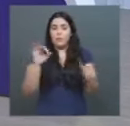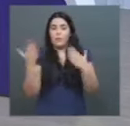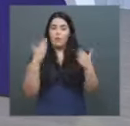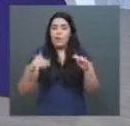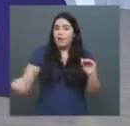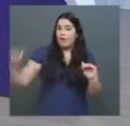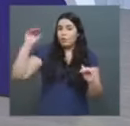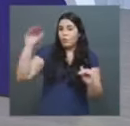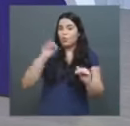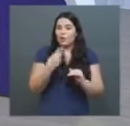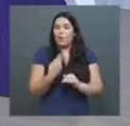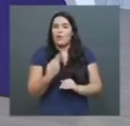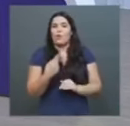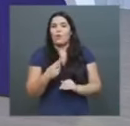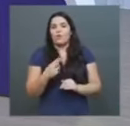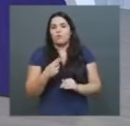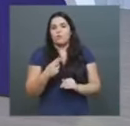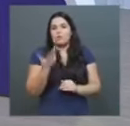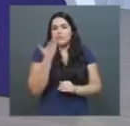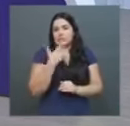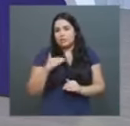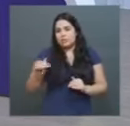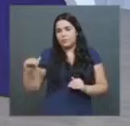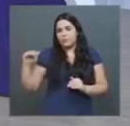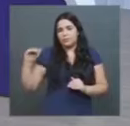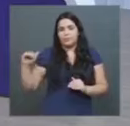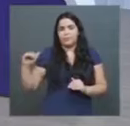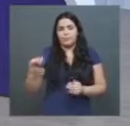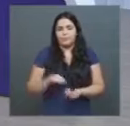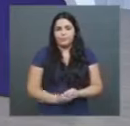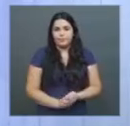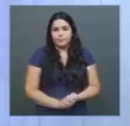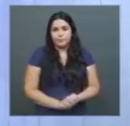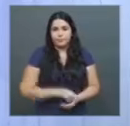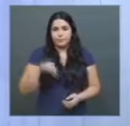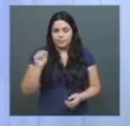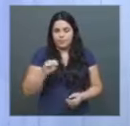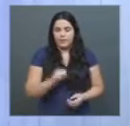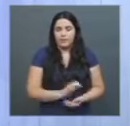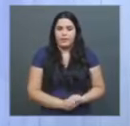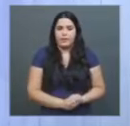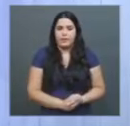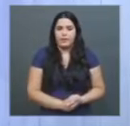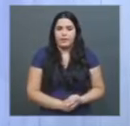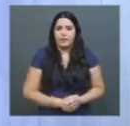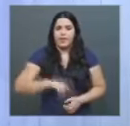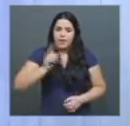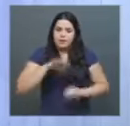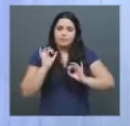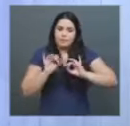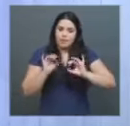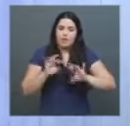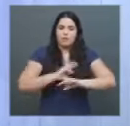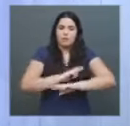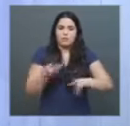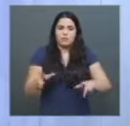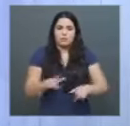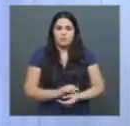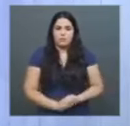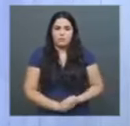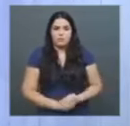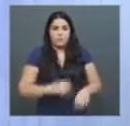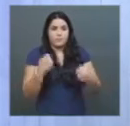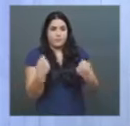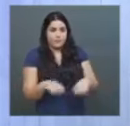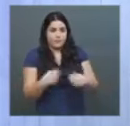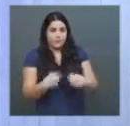ou crianças maiores, inclusive, isso, né? No caso, do recém-nascido, por exemplo. Ele é um cuidado muito especial, é muito diferente. Então, precisa